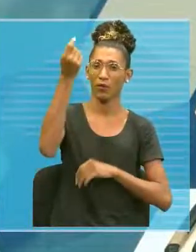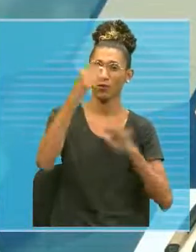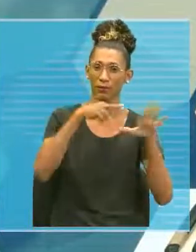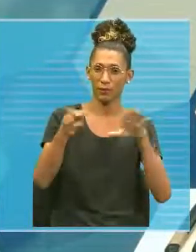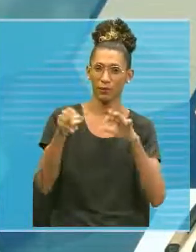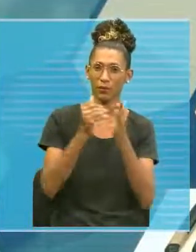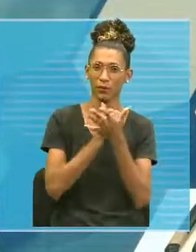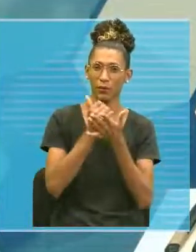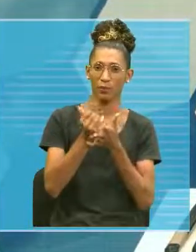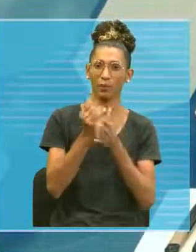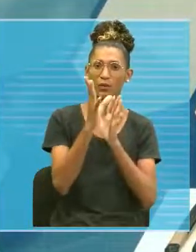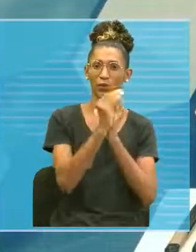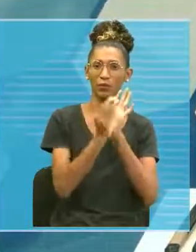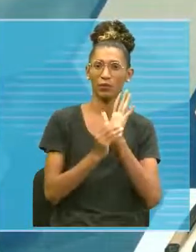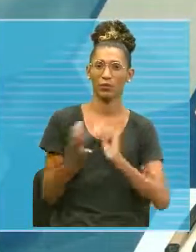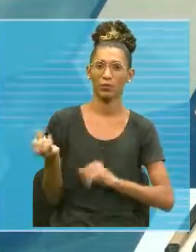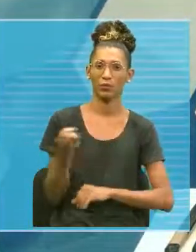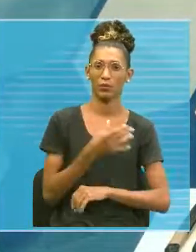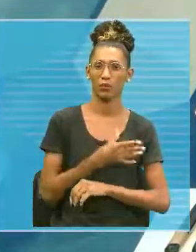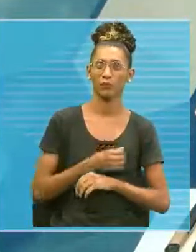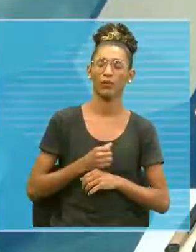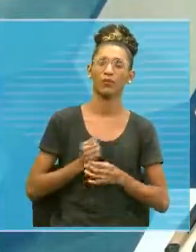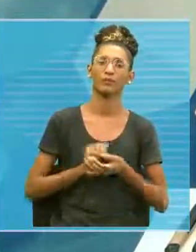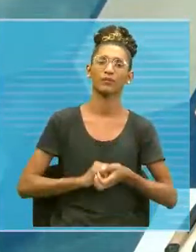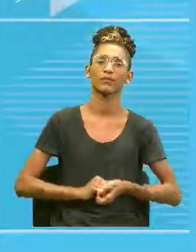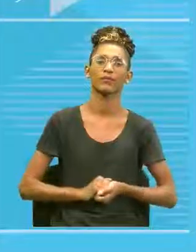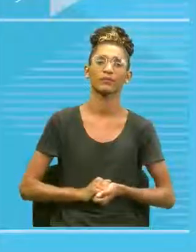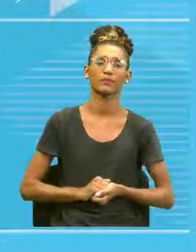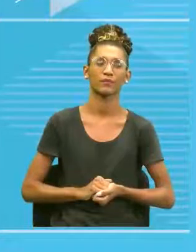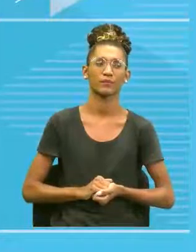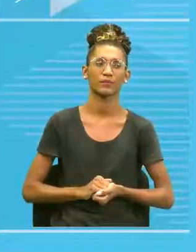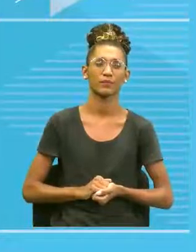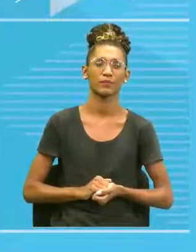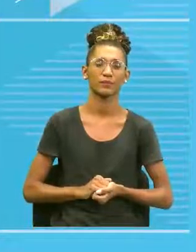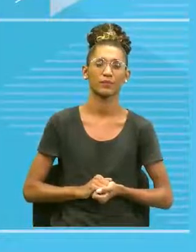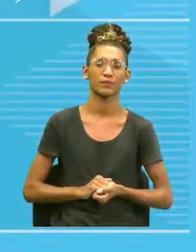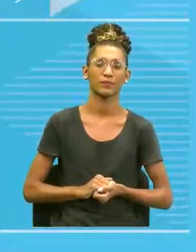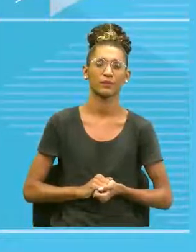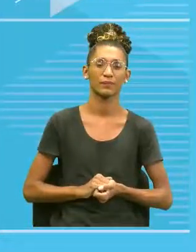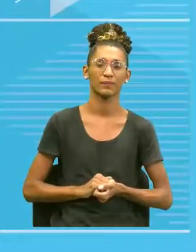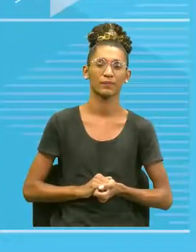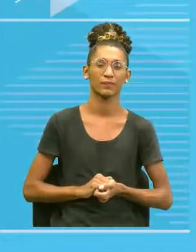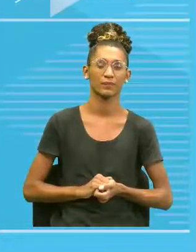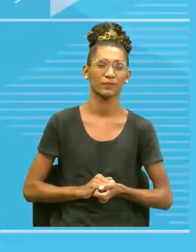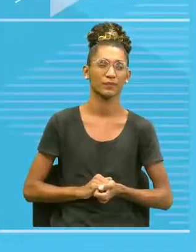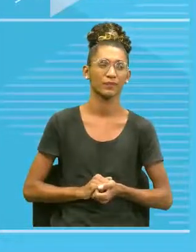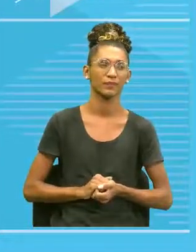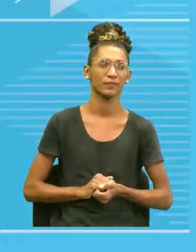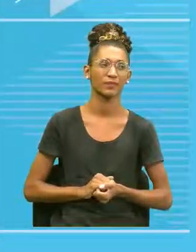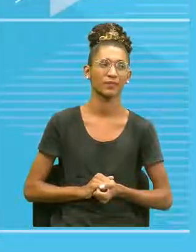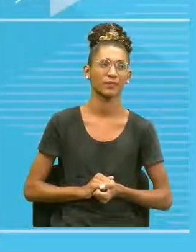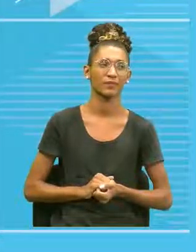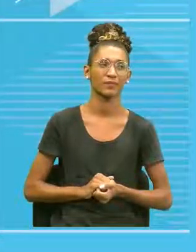conteúdo novo vamos lá E aí